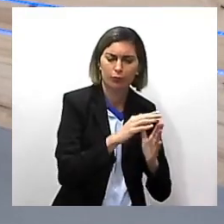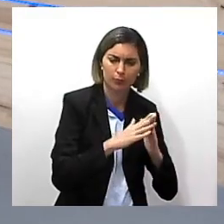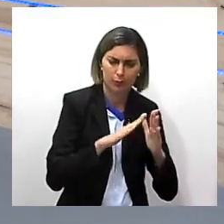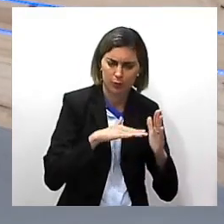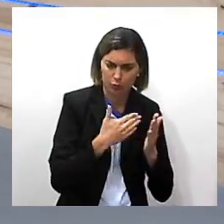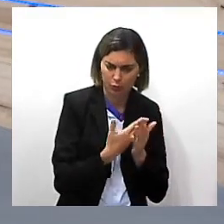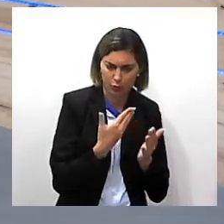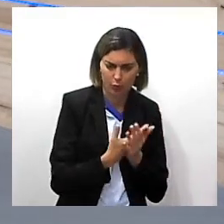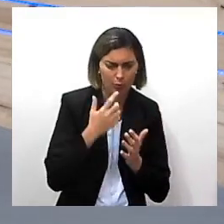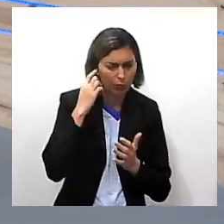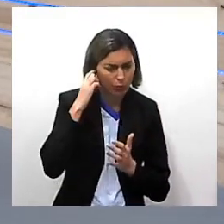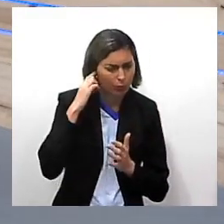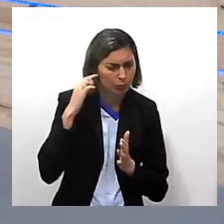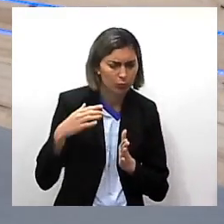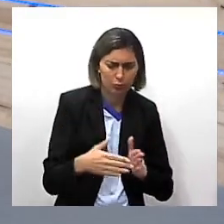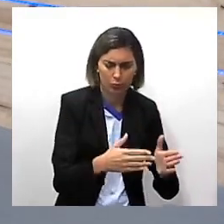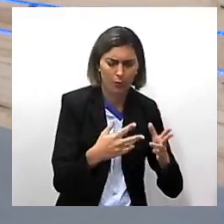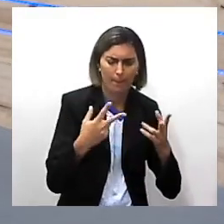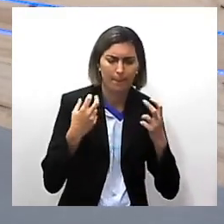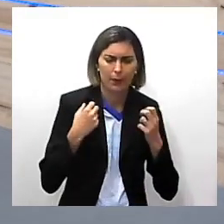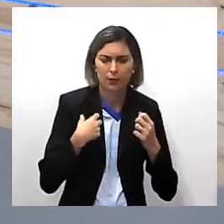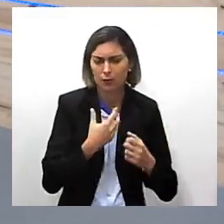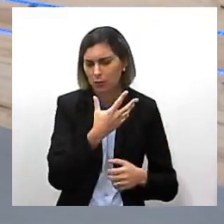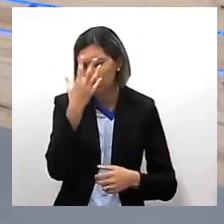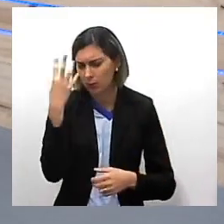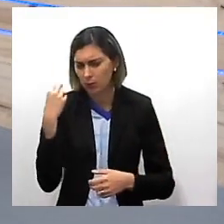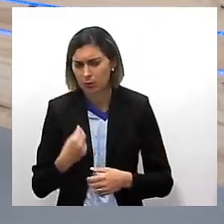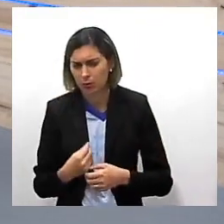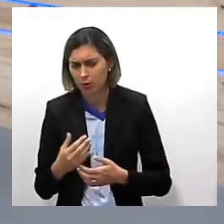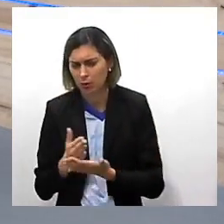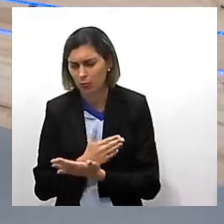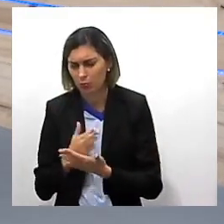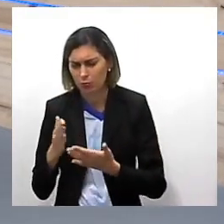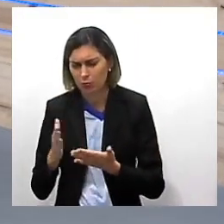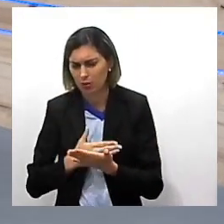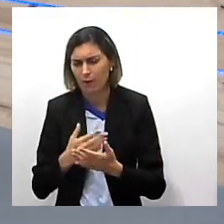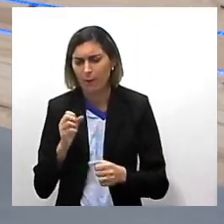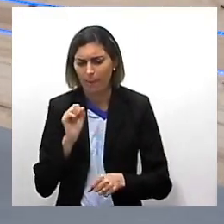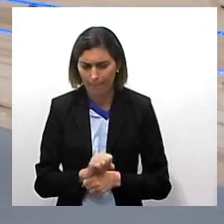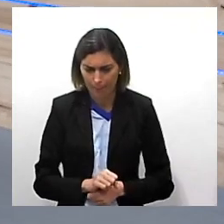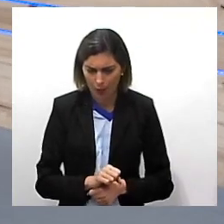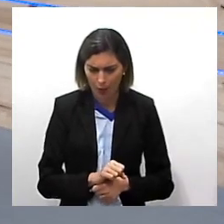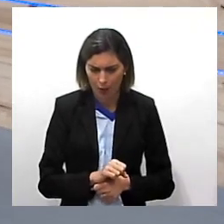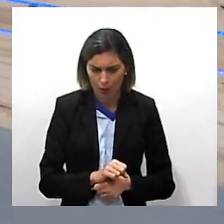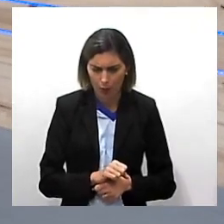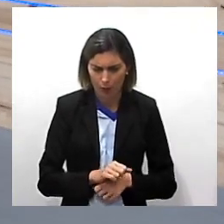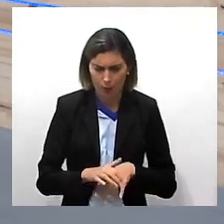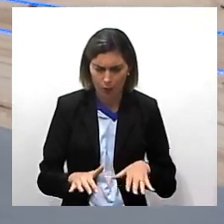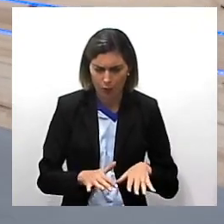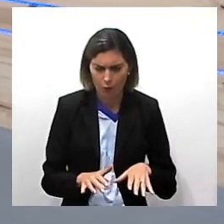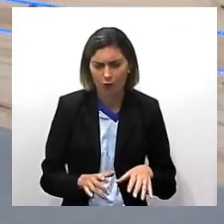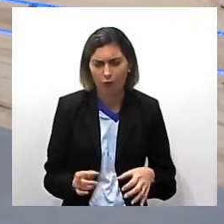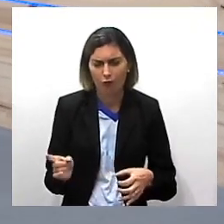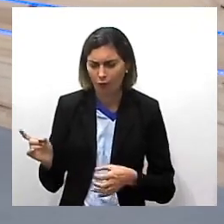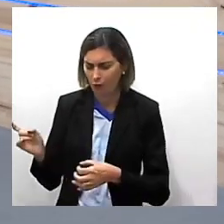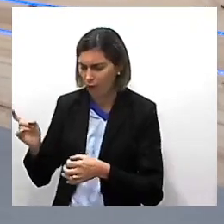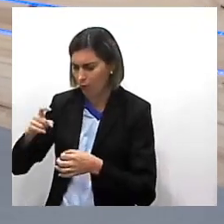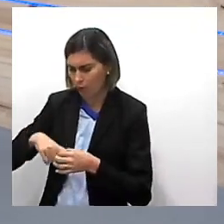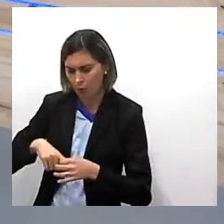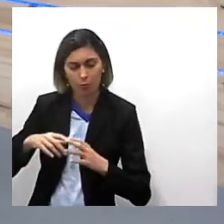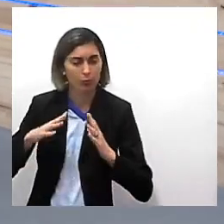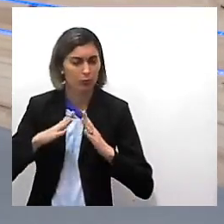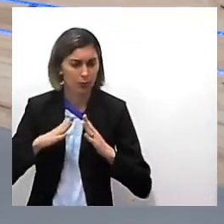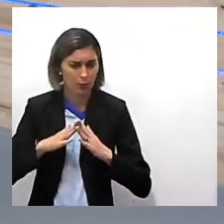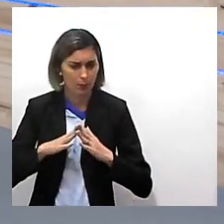escola. No caminho, percebi que tinha esquecido alguns deles. Aí eu paro o movimento por um instante,